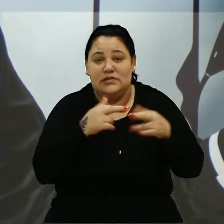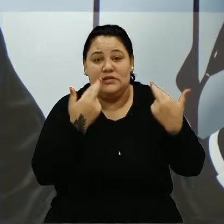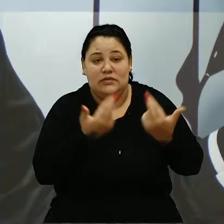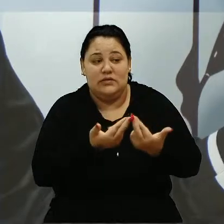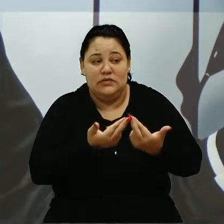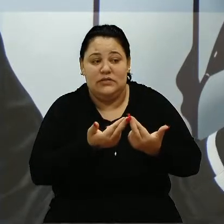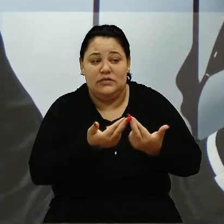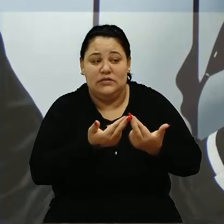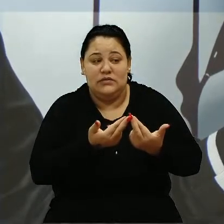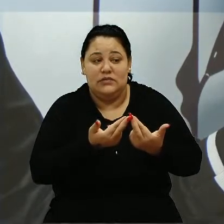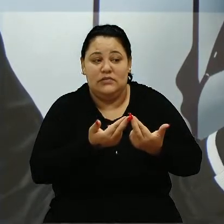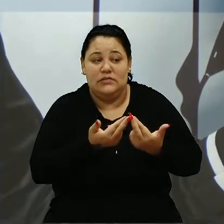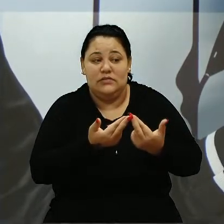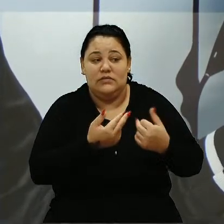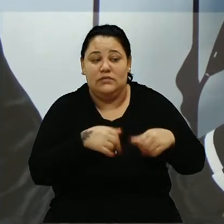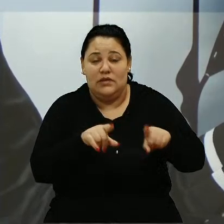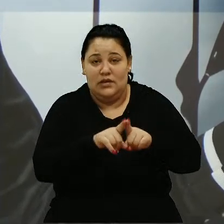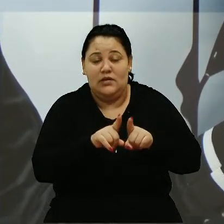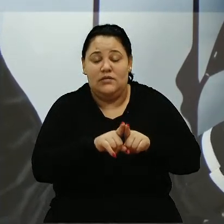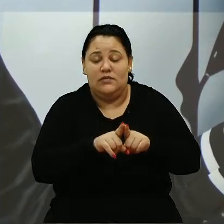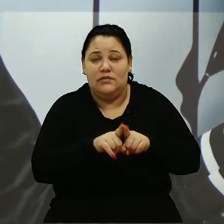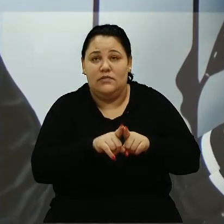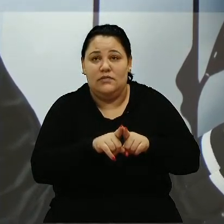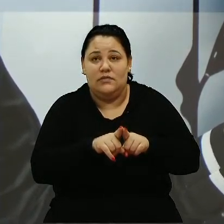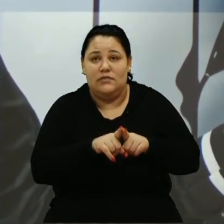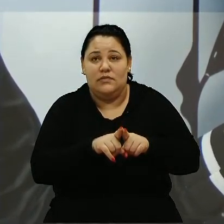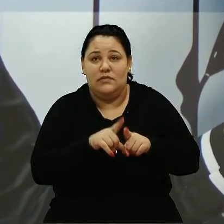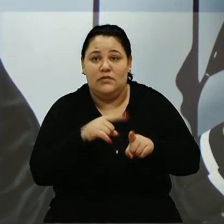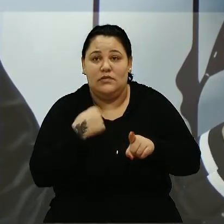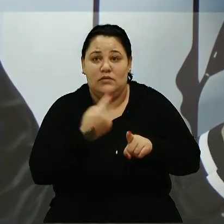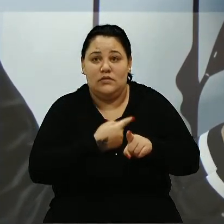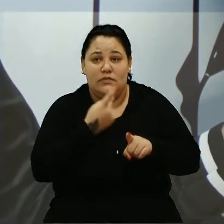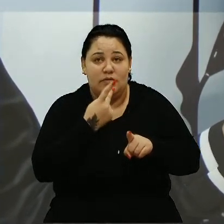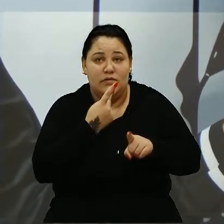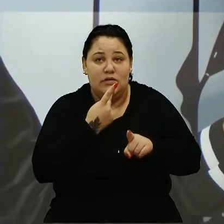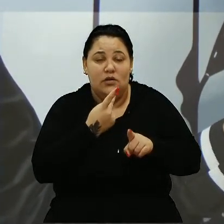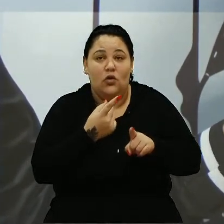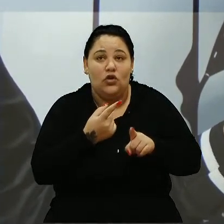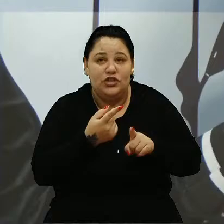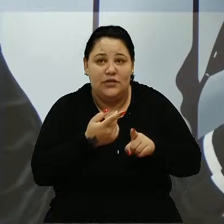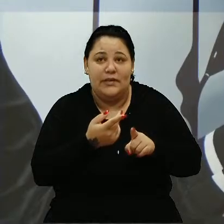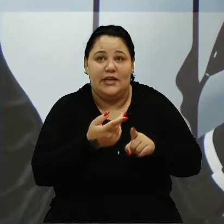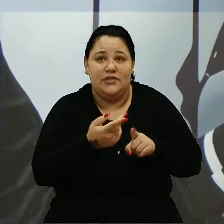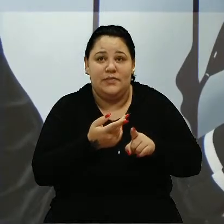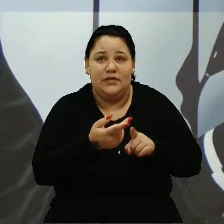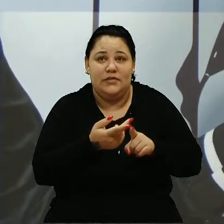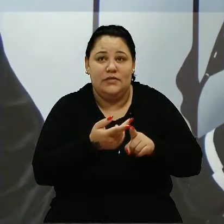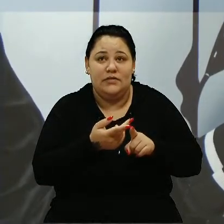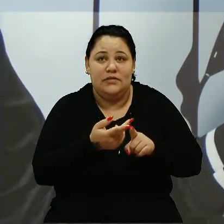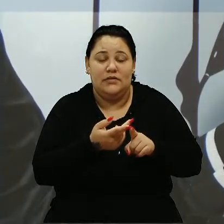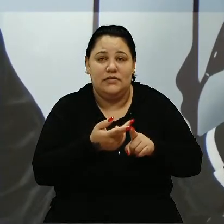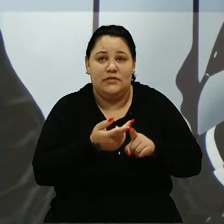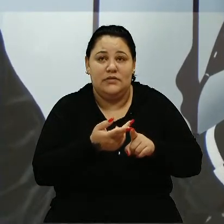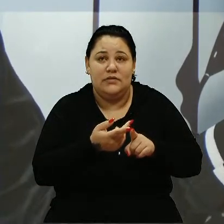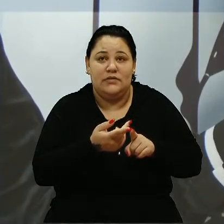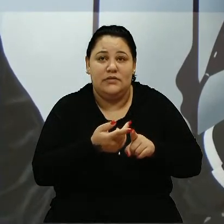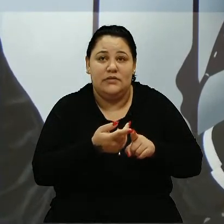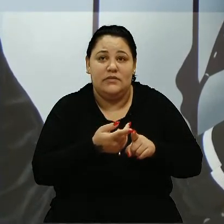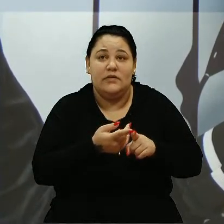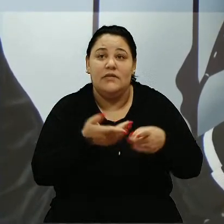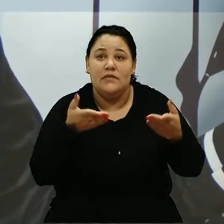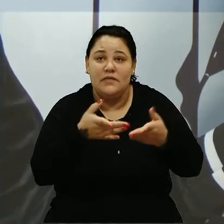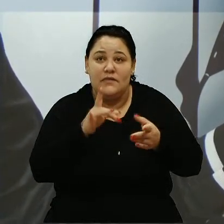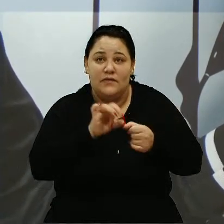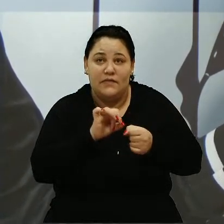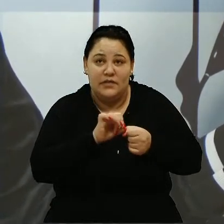também o que toda essa comunidade que virá aqui tem para nos dizer e, a partir daí, fazer as anotações e tentar fazer com que essa condição